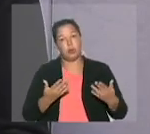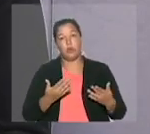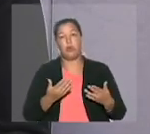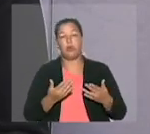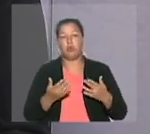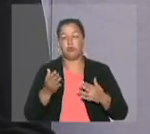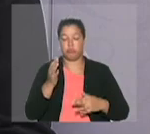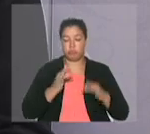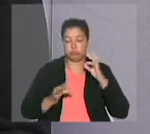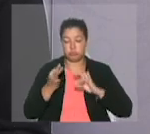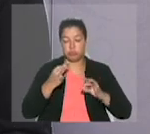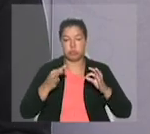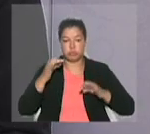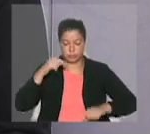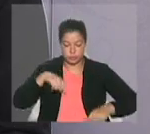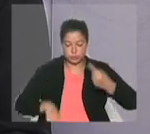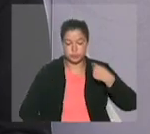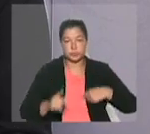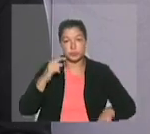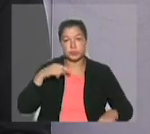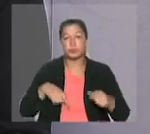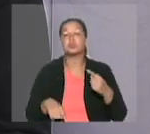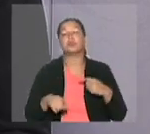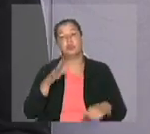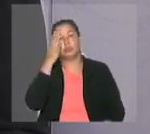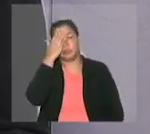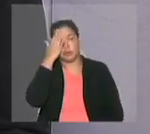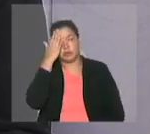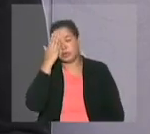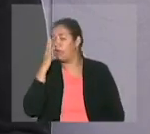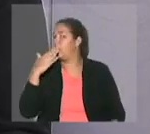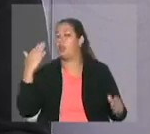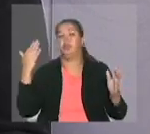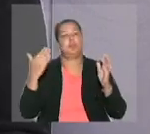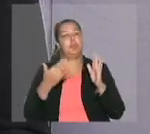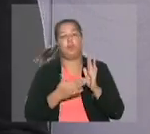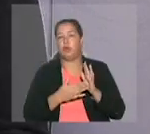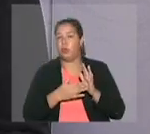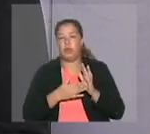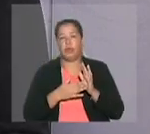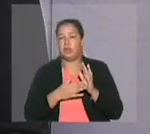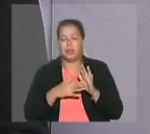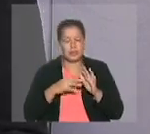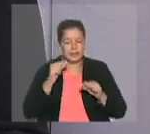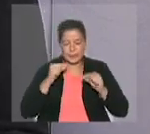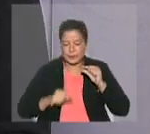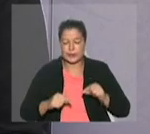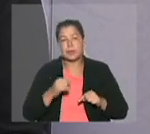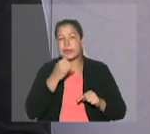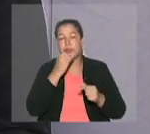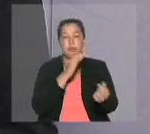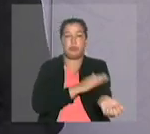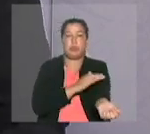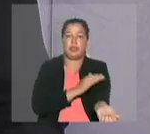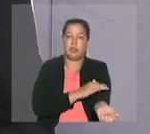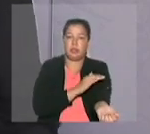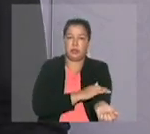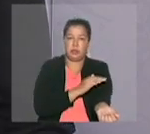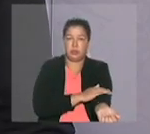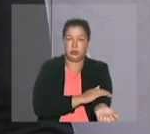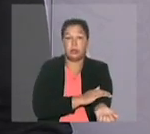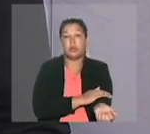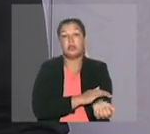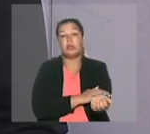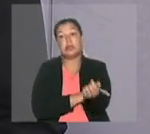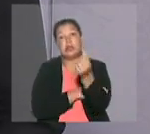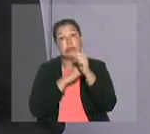cardiovascular, alguém que trate da circulação, né, de alguém, que saiba todas as características, por exemplo, da